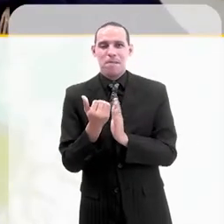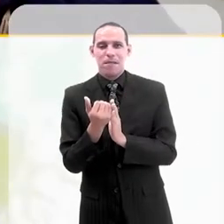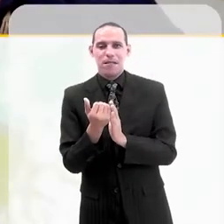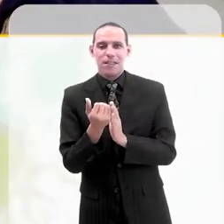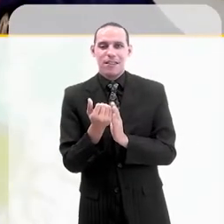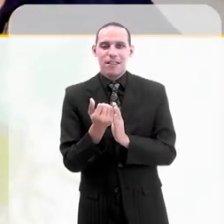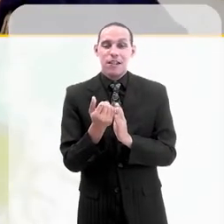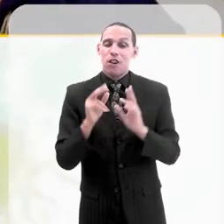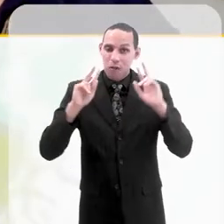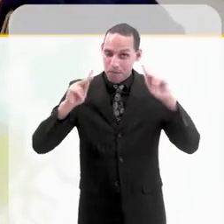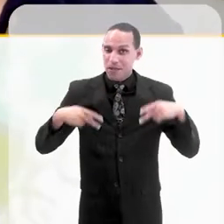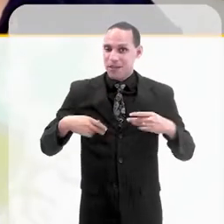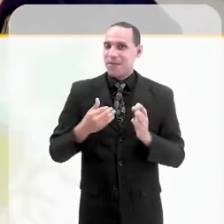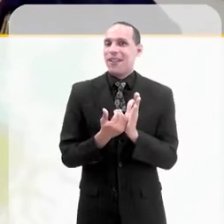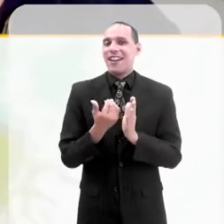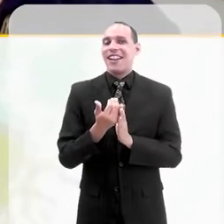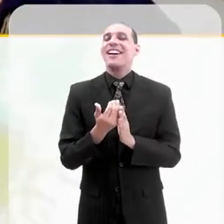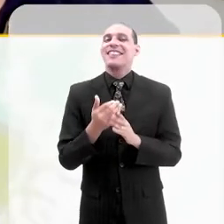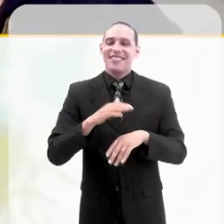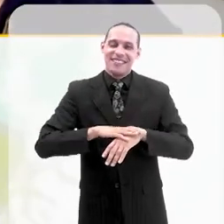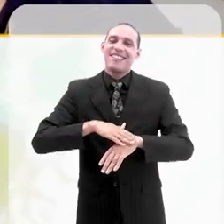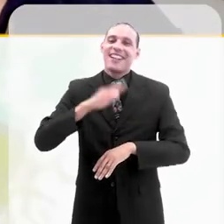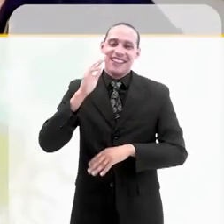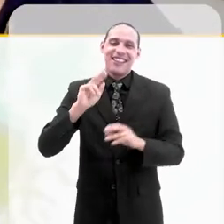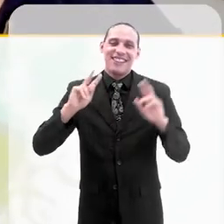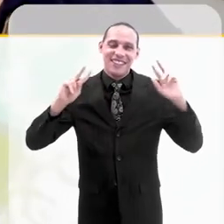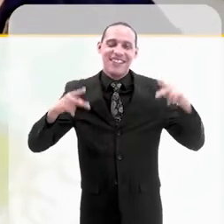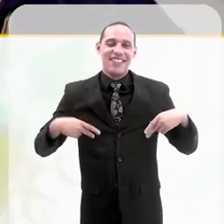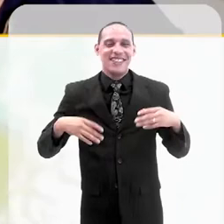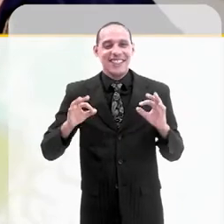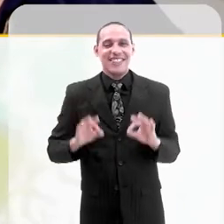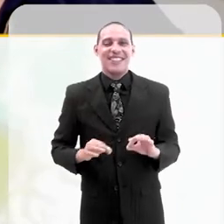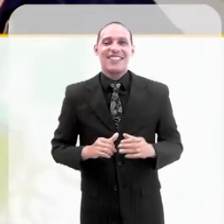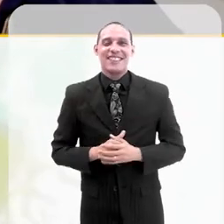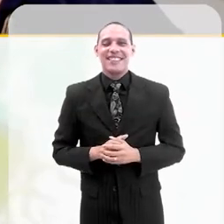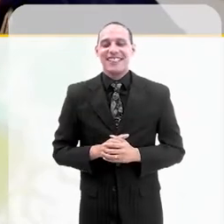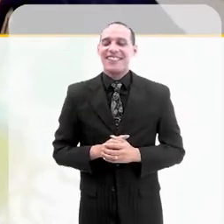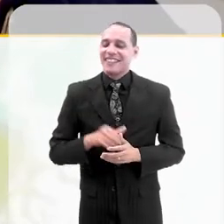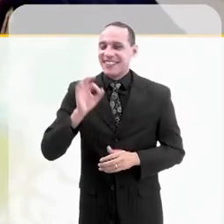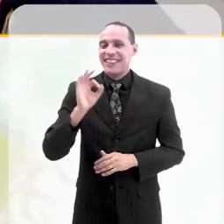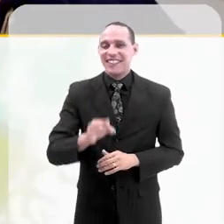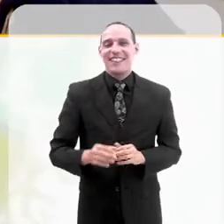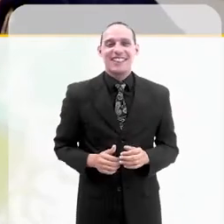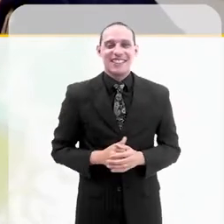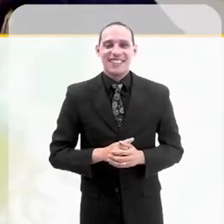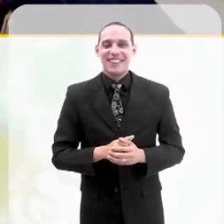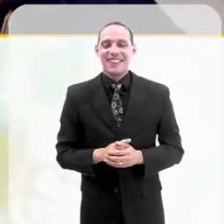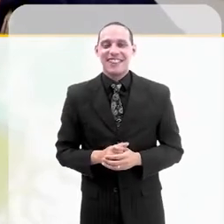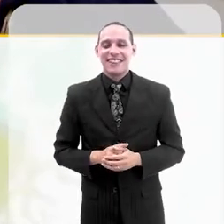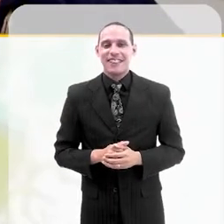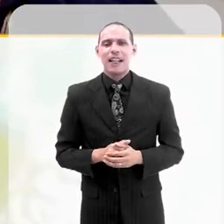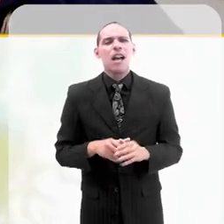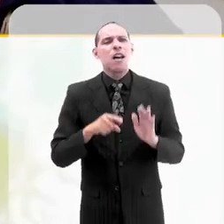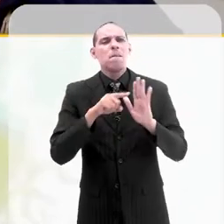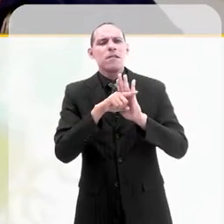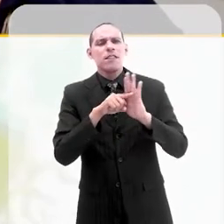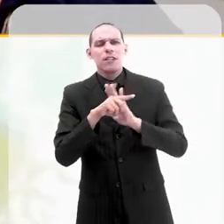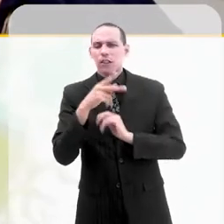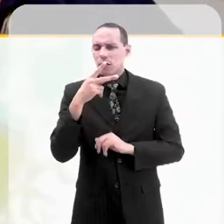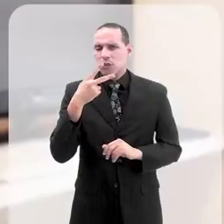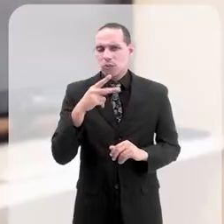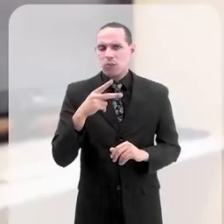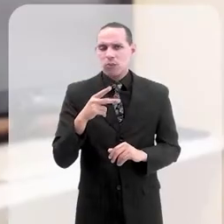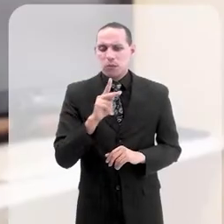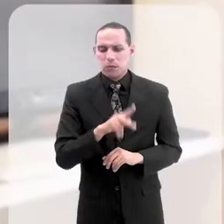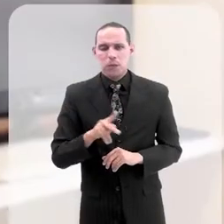humano. muito, eu acho que mais humano, com certeza. Com certeza. Das Com suas certeza. pesquisas, professora,